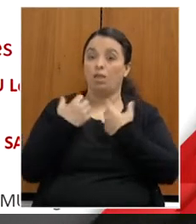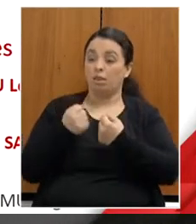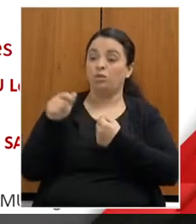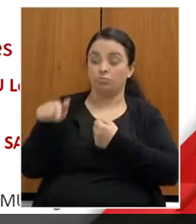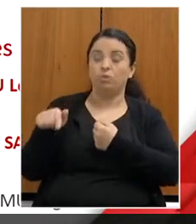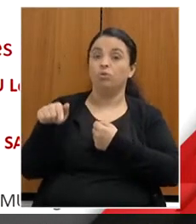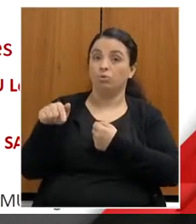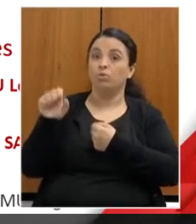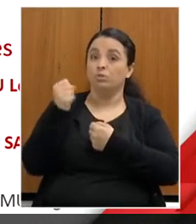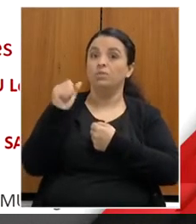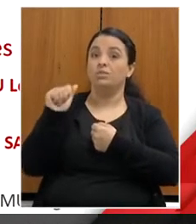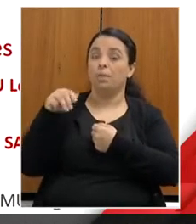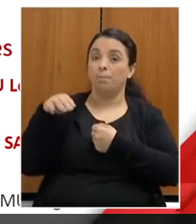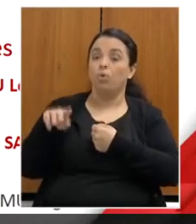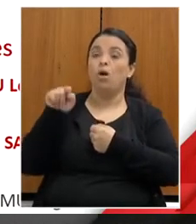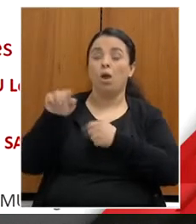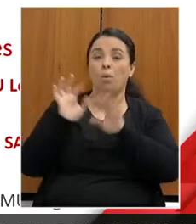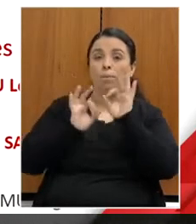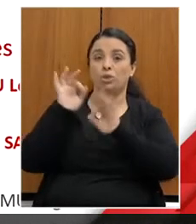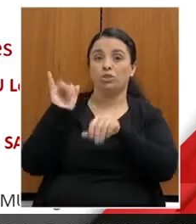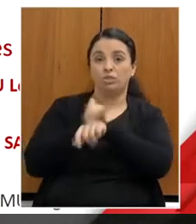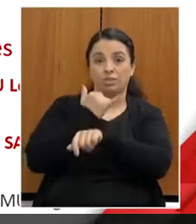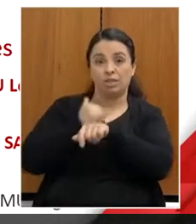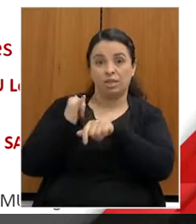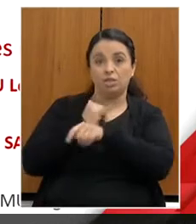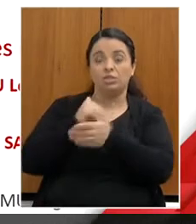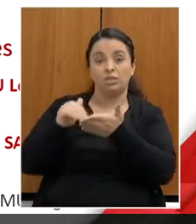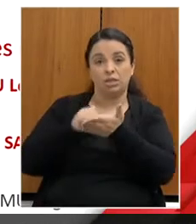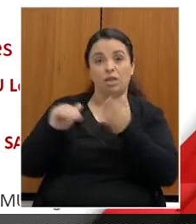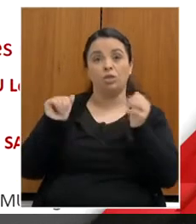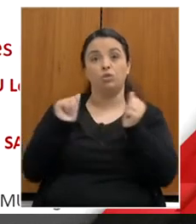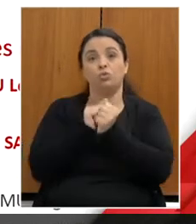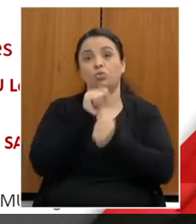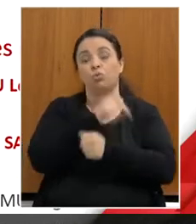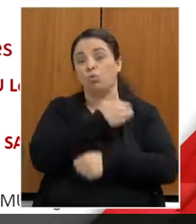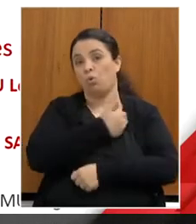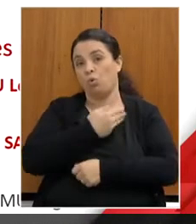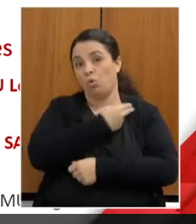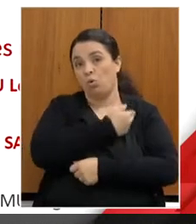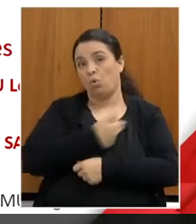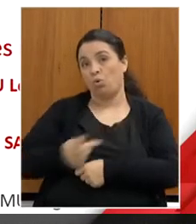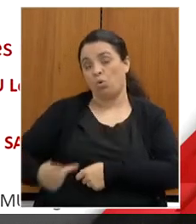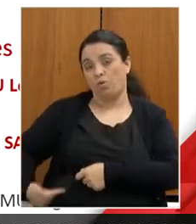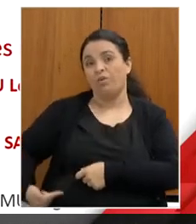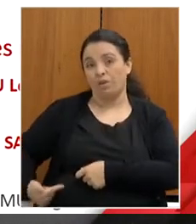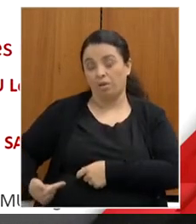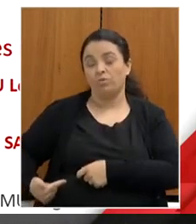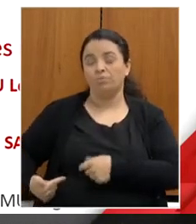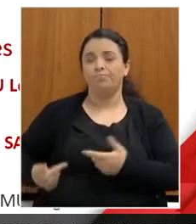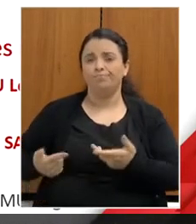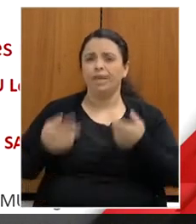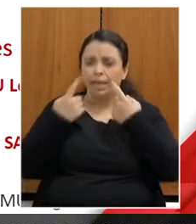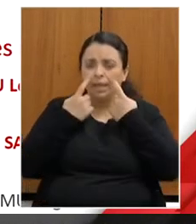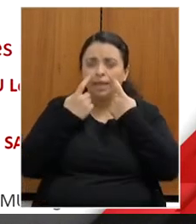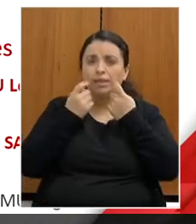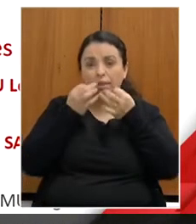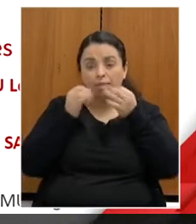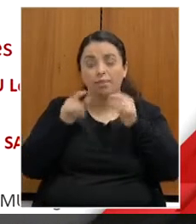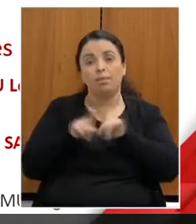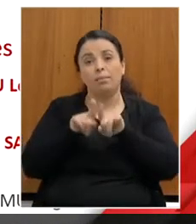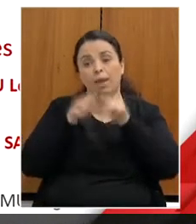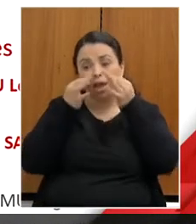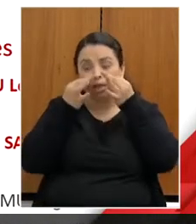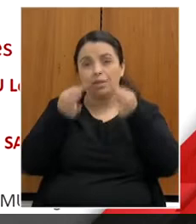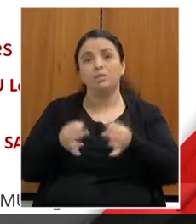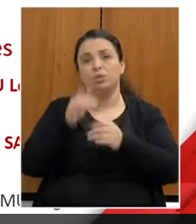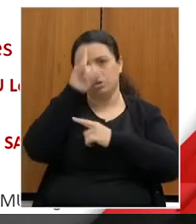estratégico da Secretaria com o governador. Obviamente, a atenção pré-hospitalar, o atendimento pré-hospitalar é